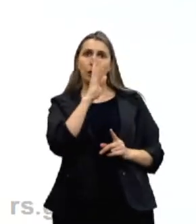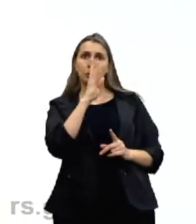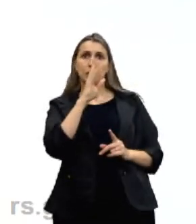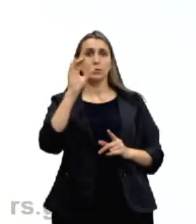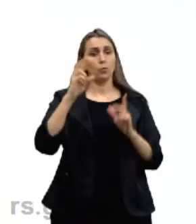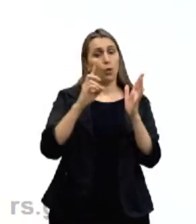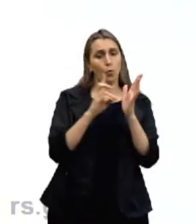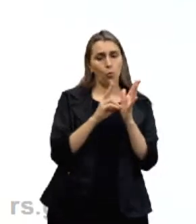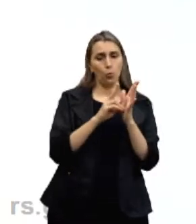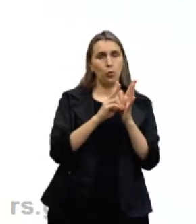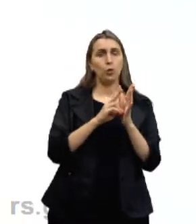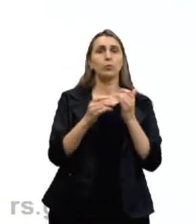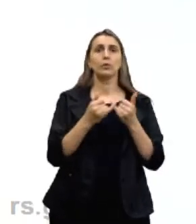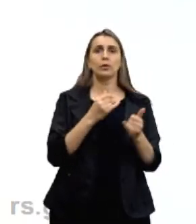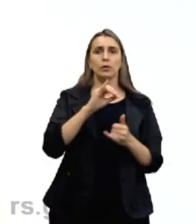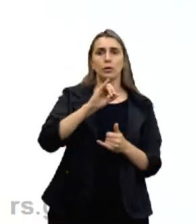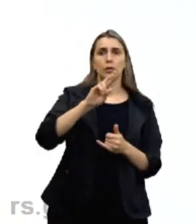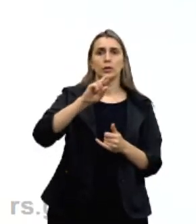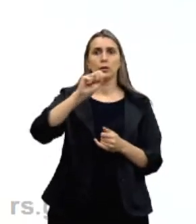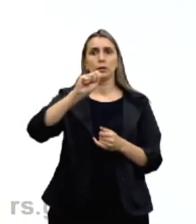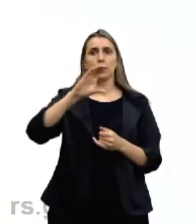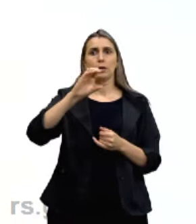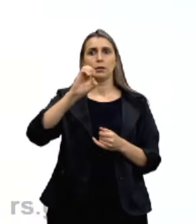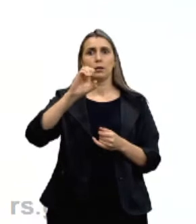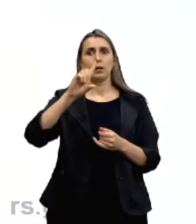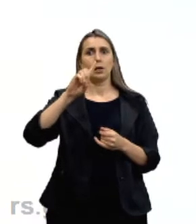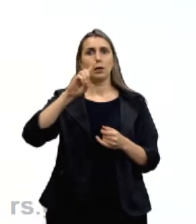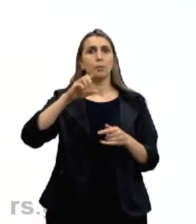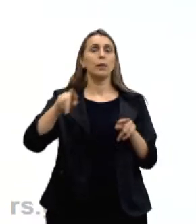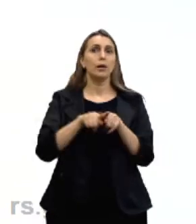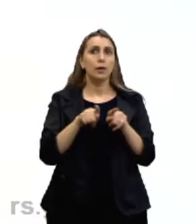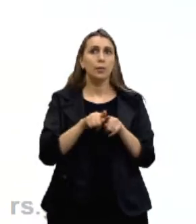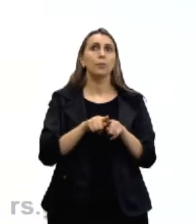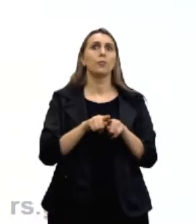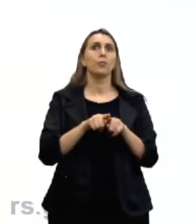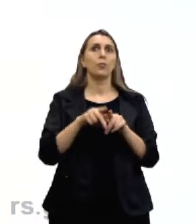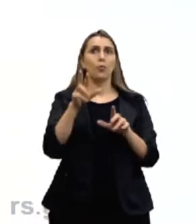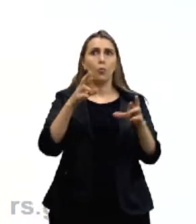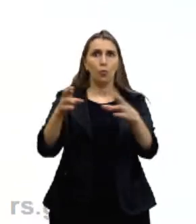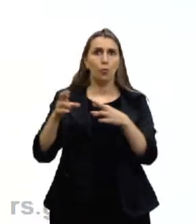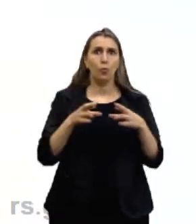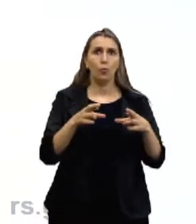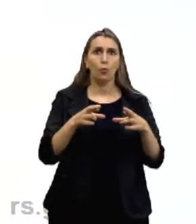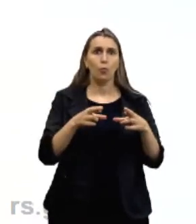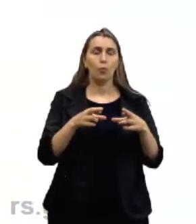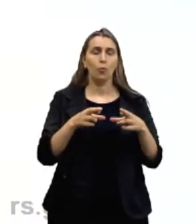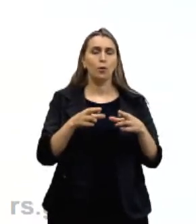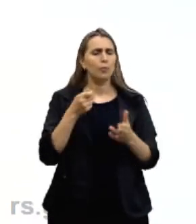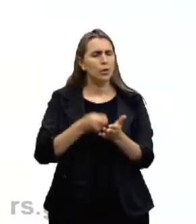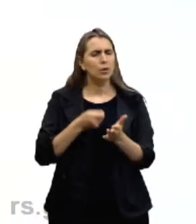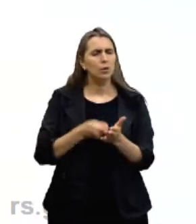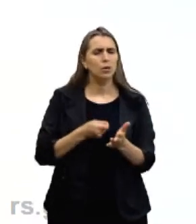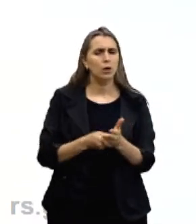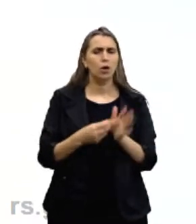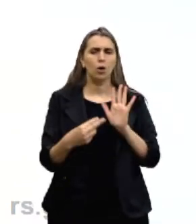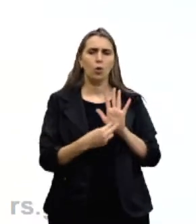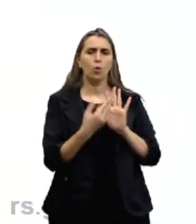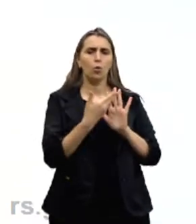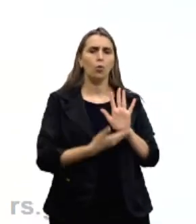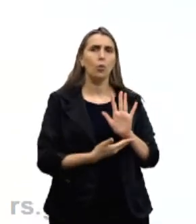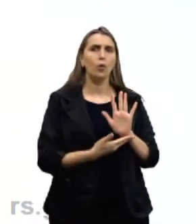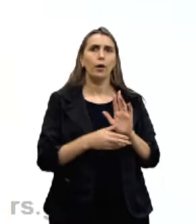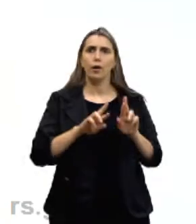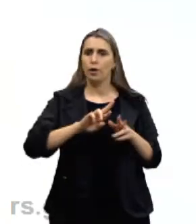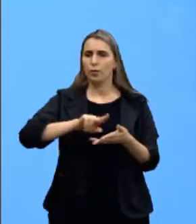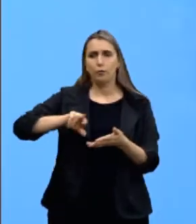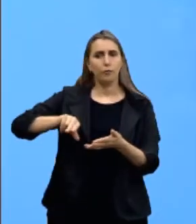Iracema por exemplo o guarani do Alencar O regionalismo que é uma tentativa de mostrar